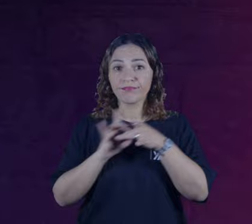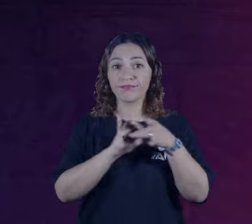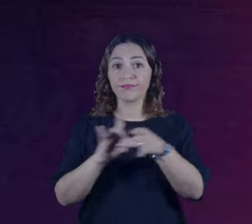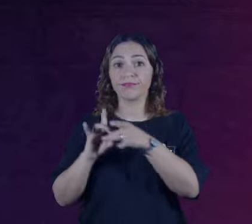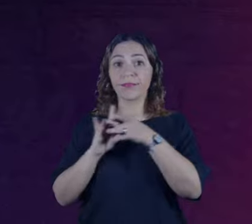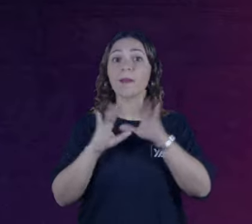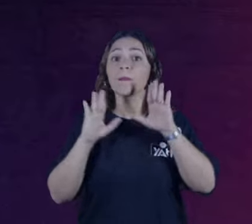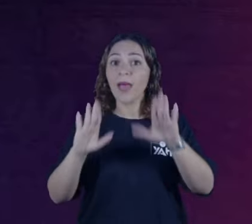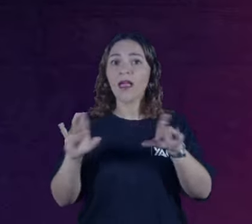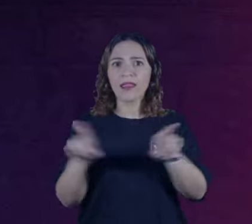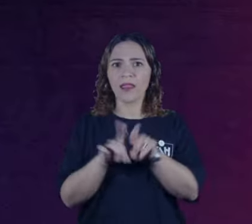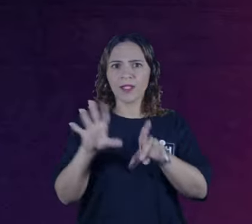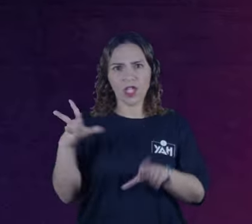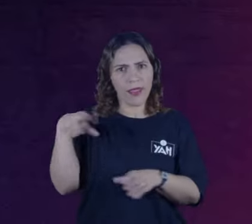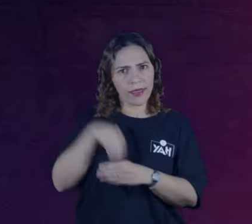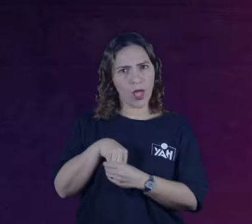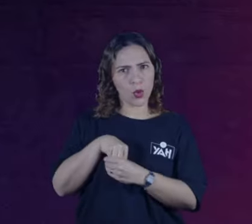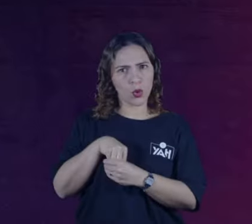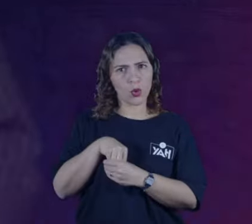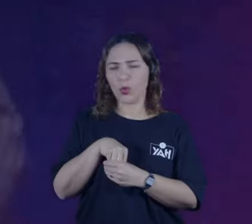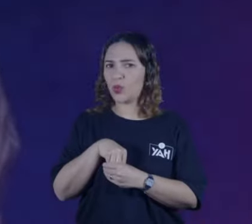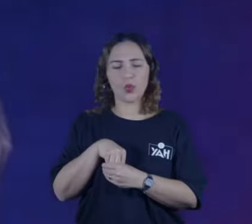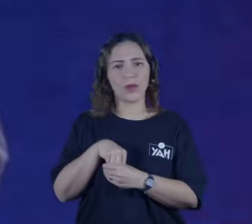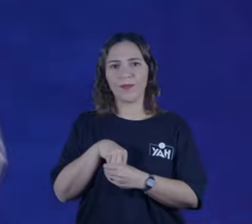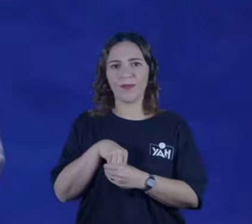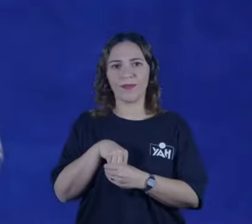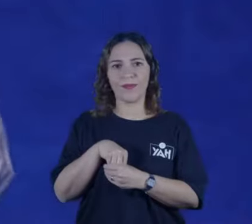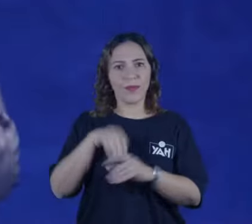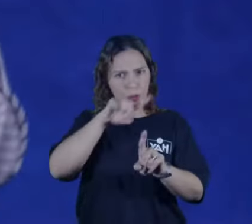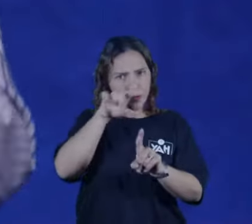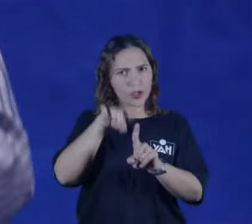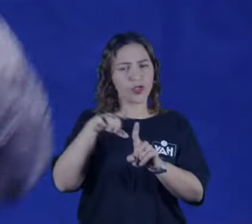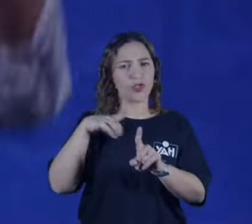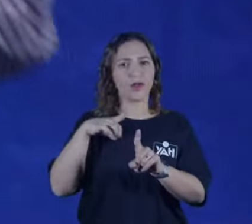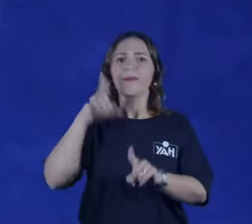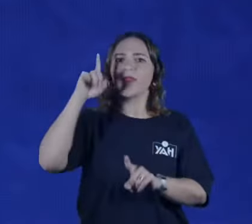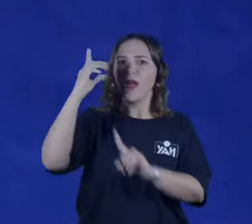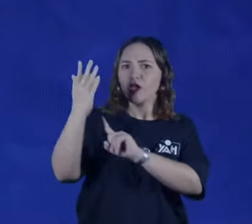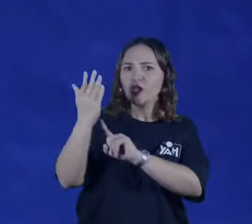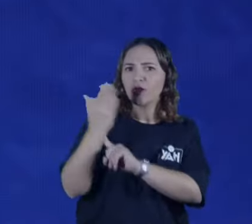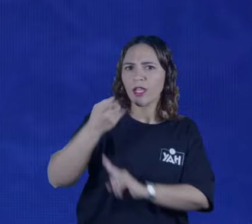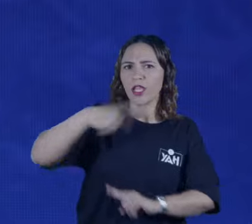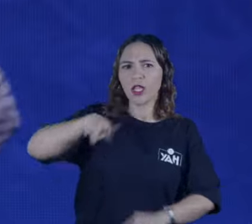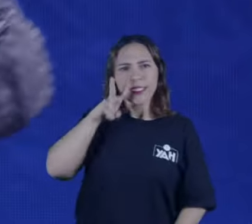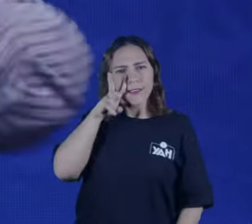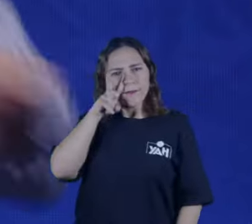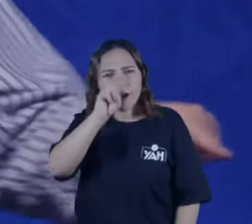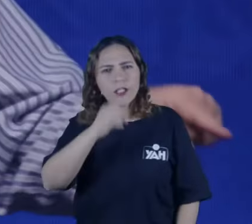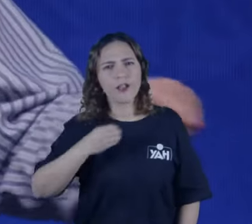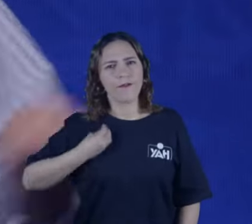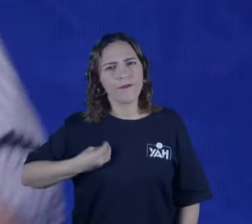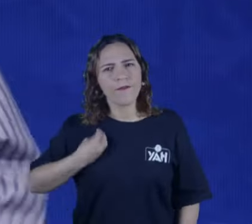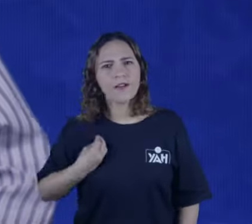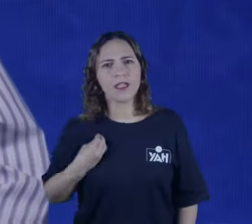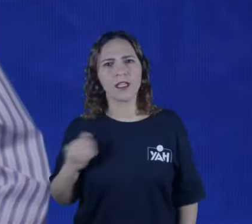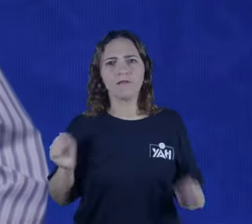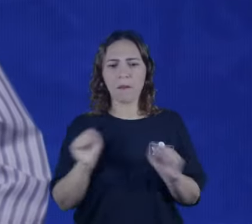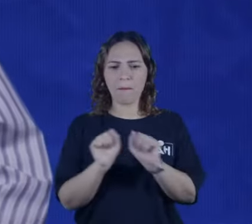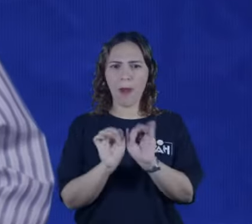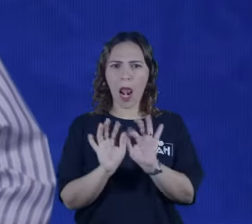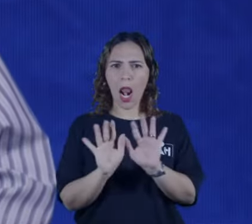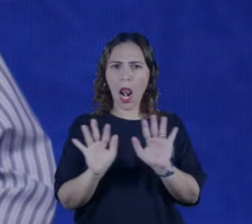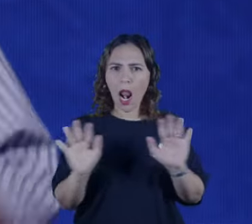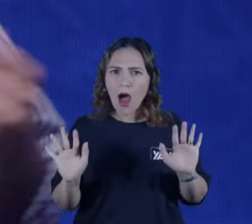para edificar a igreja de Cristo. Deus nos edifica para que juntos edifiquemos a